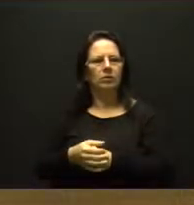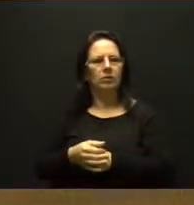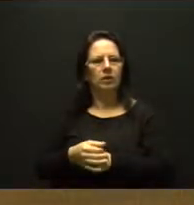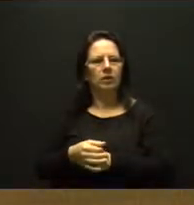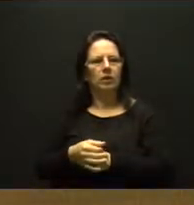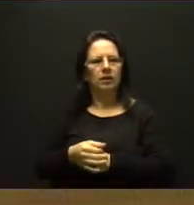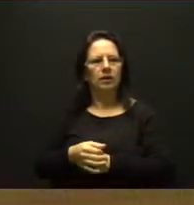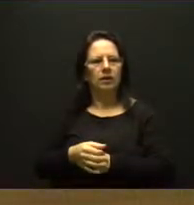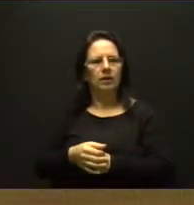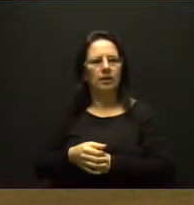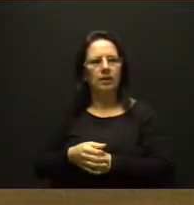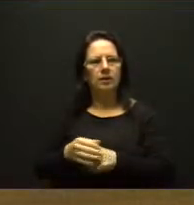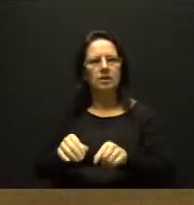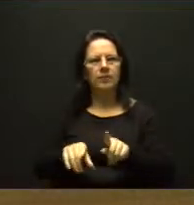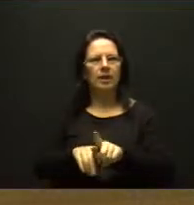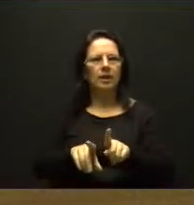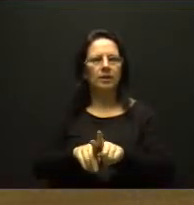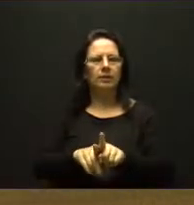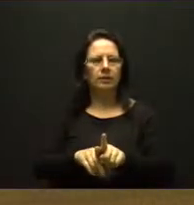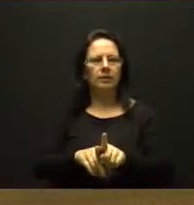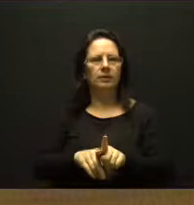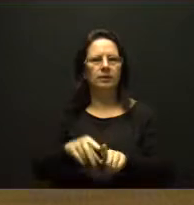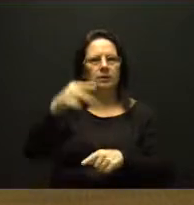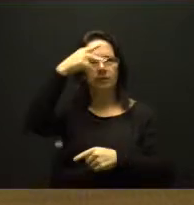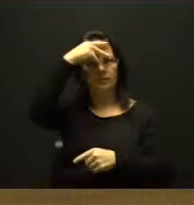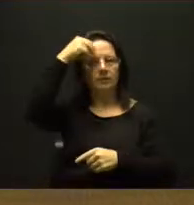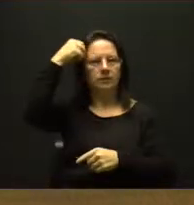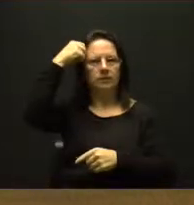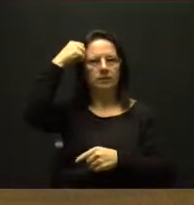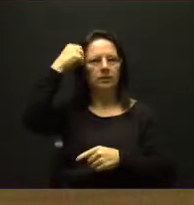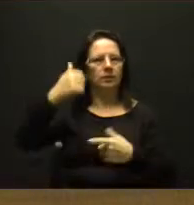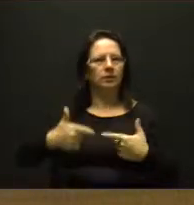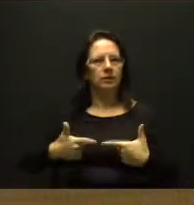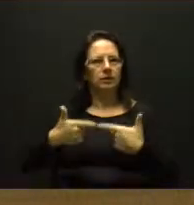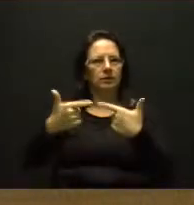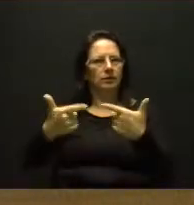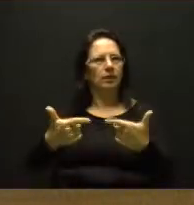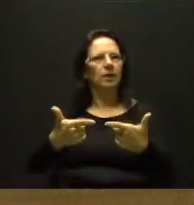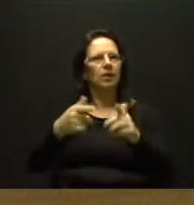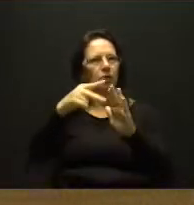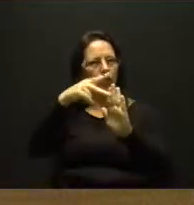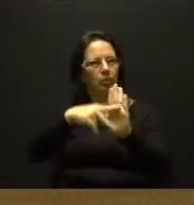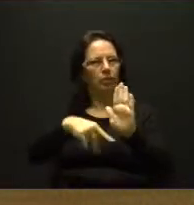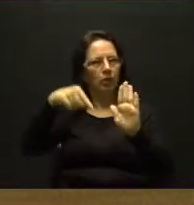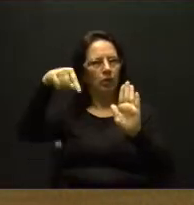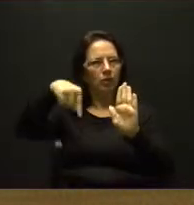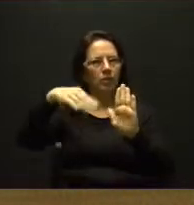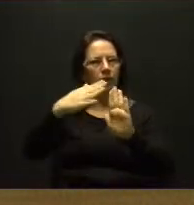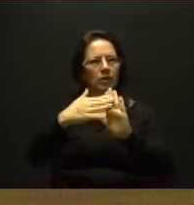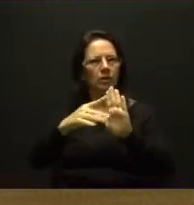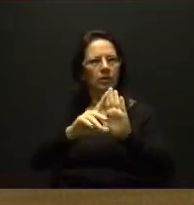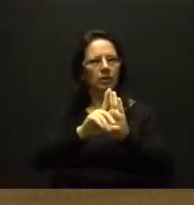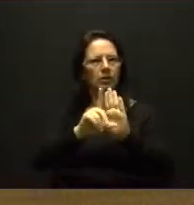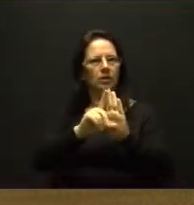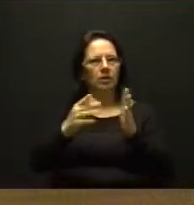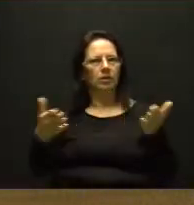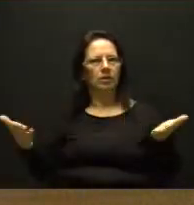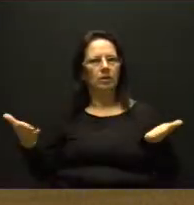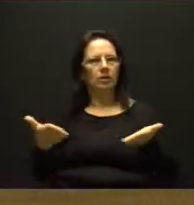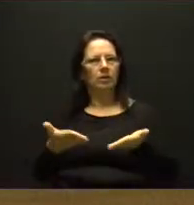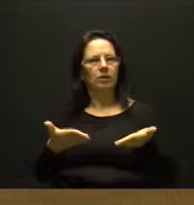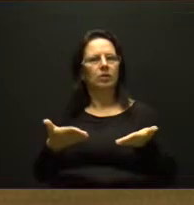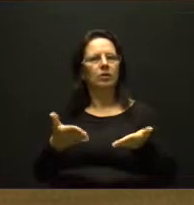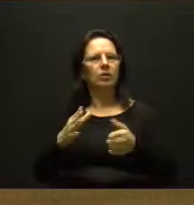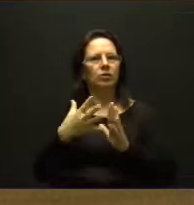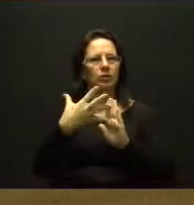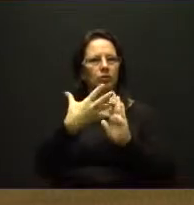então por isso que eu parabenizo o prefeito ademar ea todos os vereadores que lutaram sim para esse projeto viesse aqui pra casa e hoje sem dúvida alguma